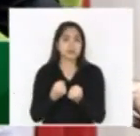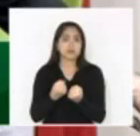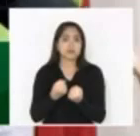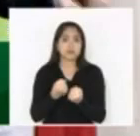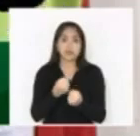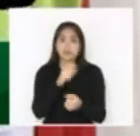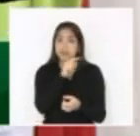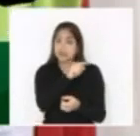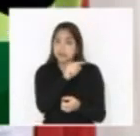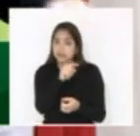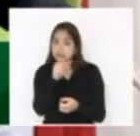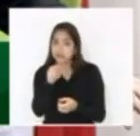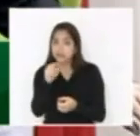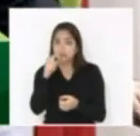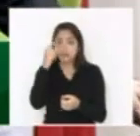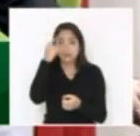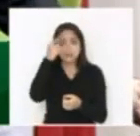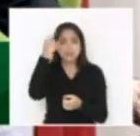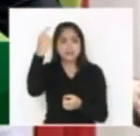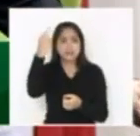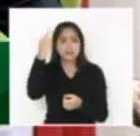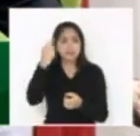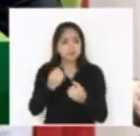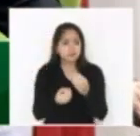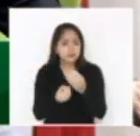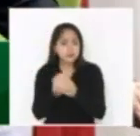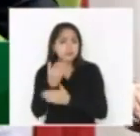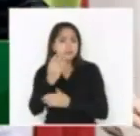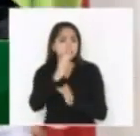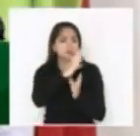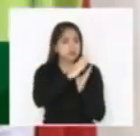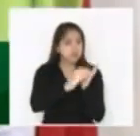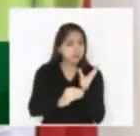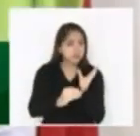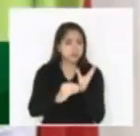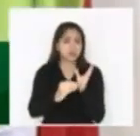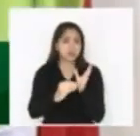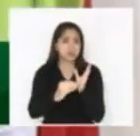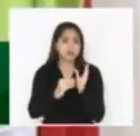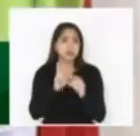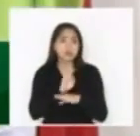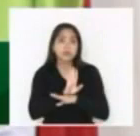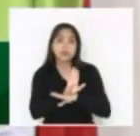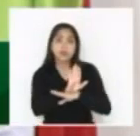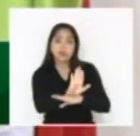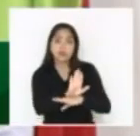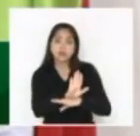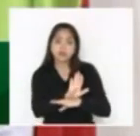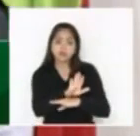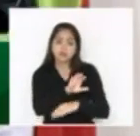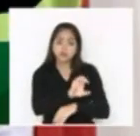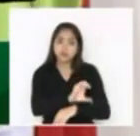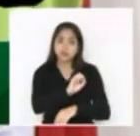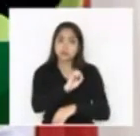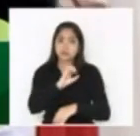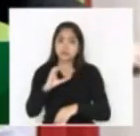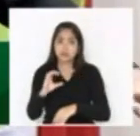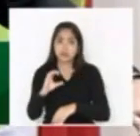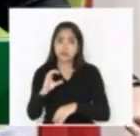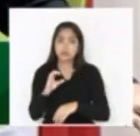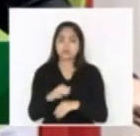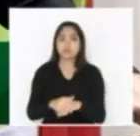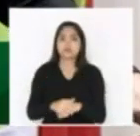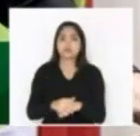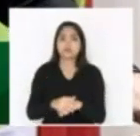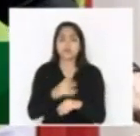que idealizou esse modelo, que criou, que serviu ao nosso Estado. E aí me parece que com a sua partida,